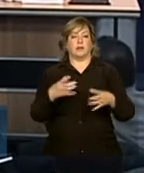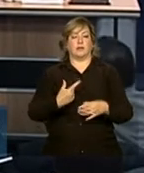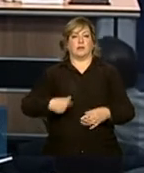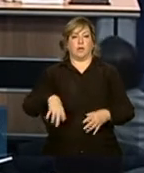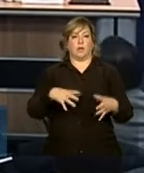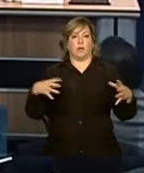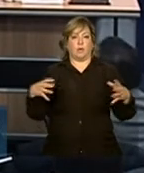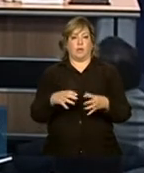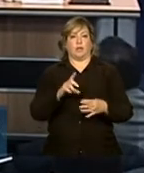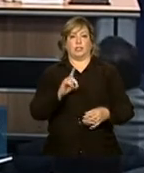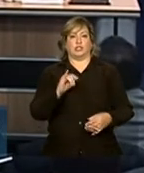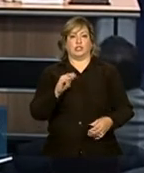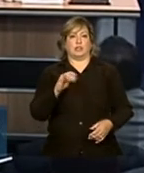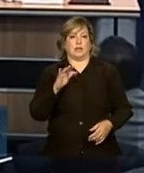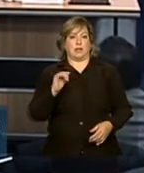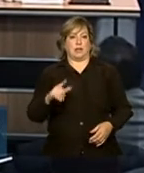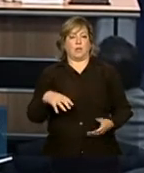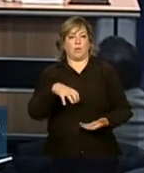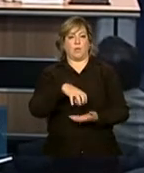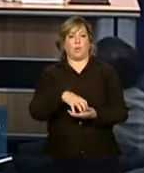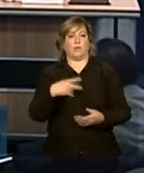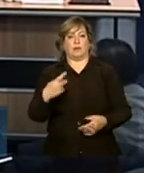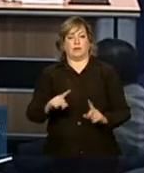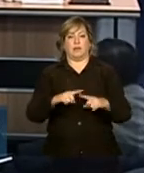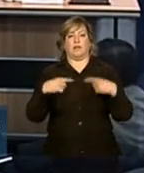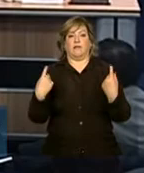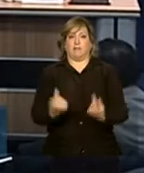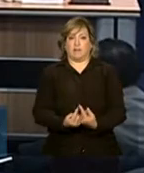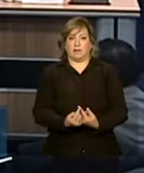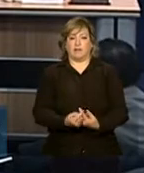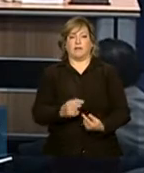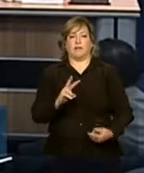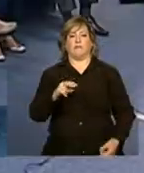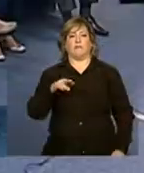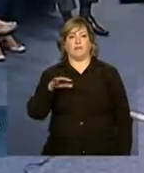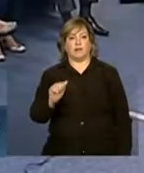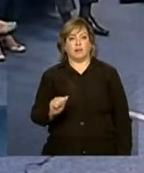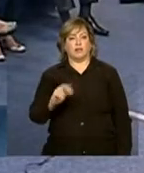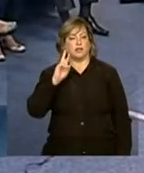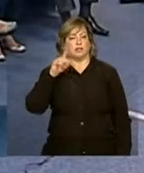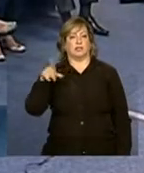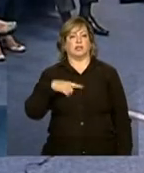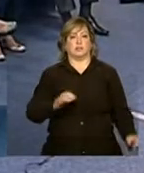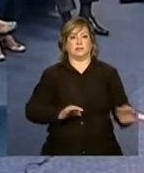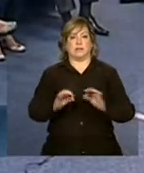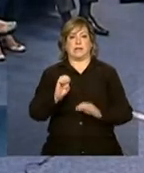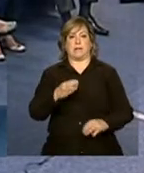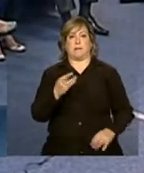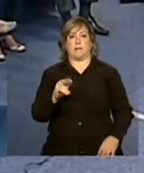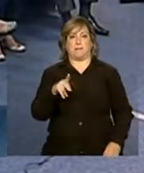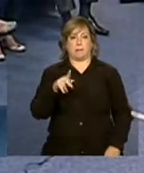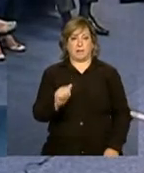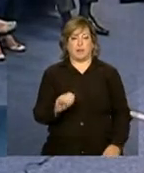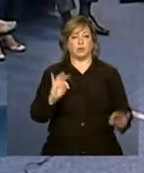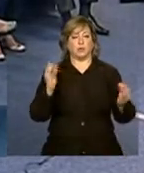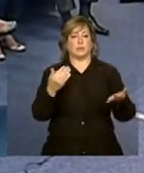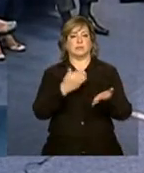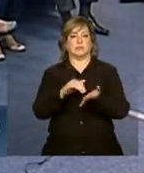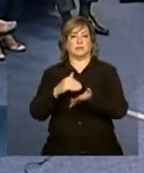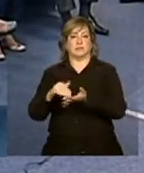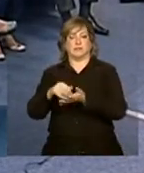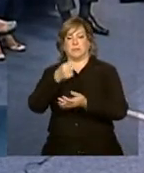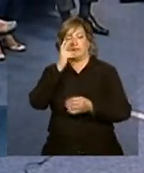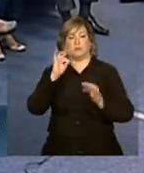nossa bancada digital aqui do no evento a Vânia diretor de administração da Embrapa todos os nossos secretários